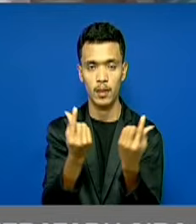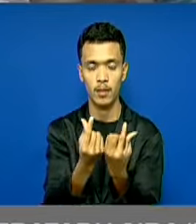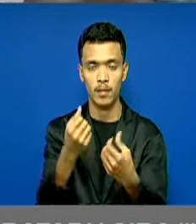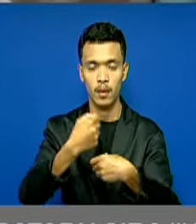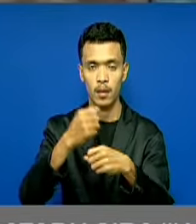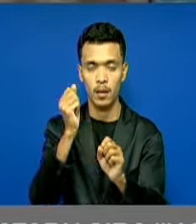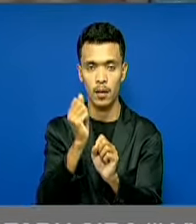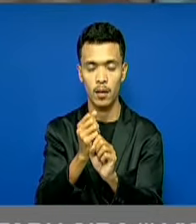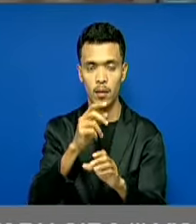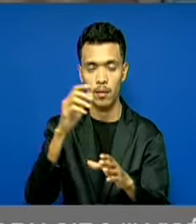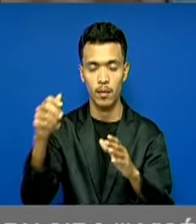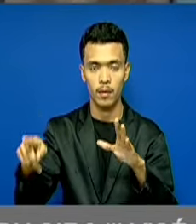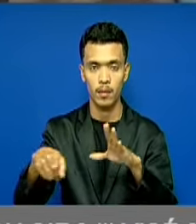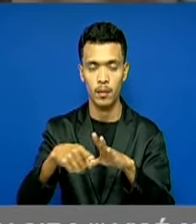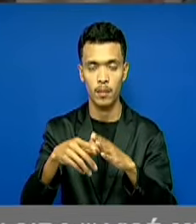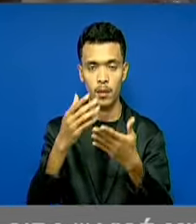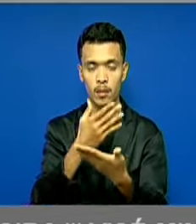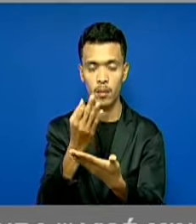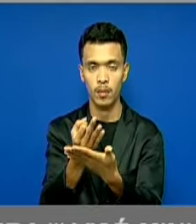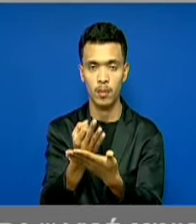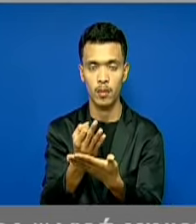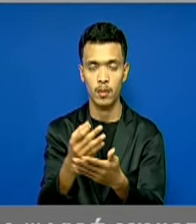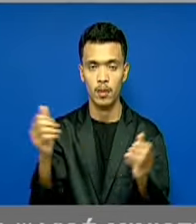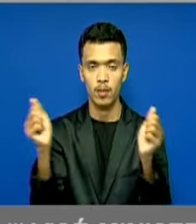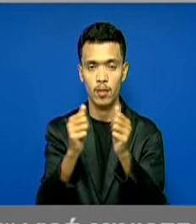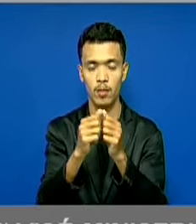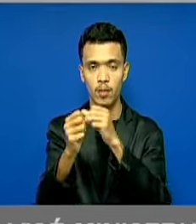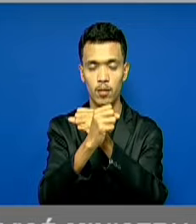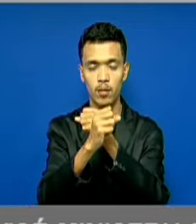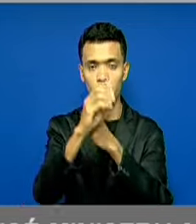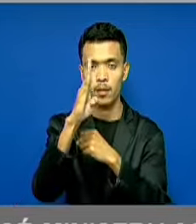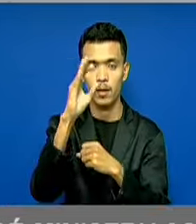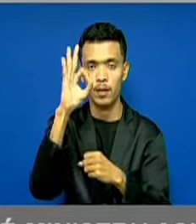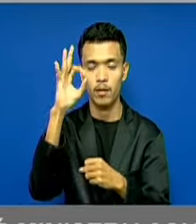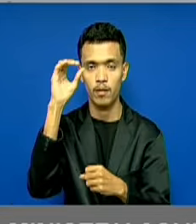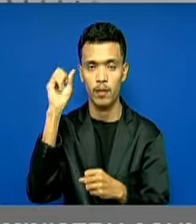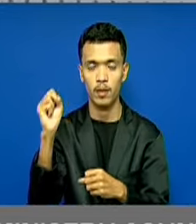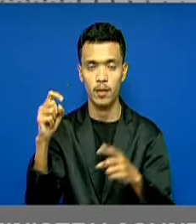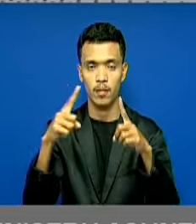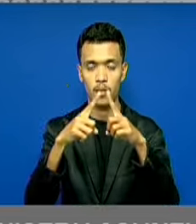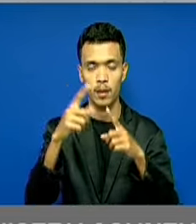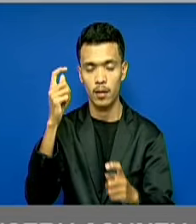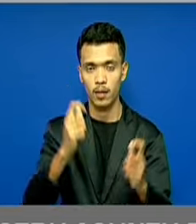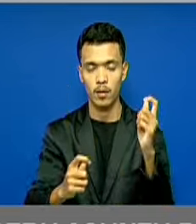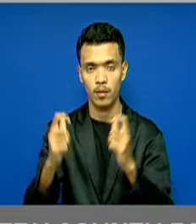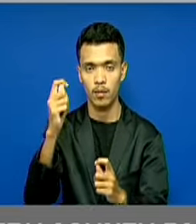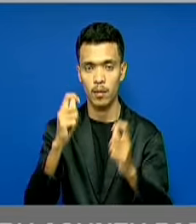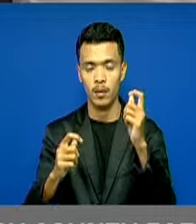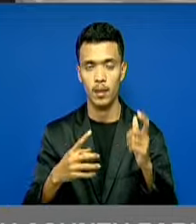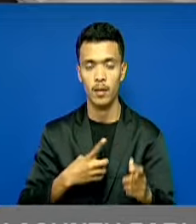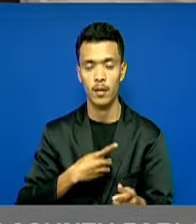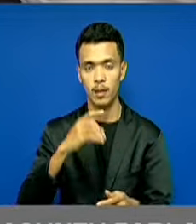alquedas autoparticipação ba evidência o san. O suspeito BFS ba Tribunal Judicial Primeira Instância